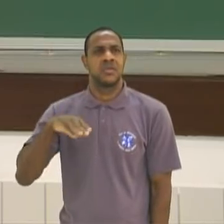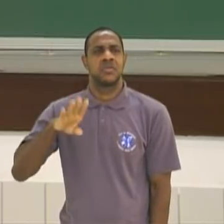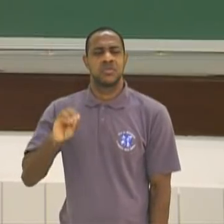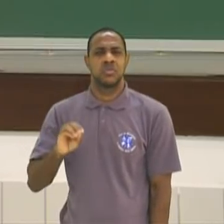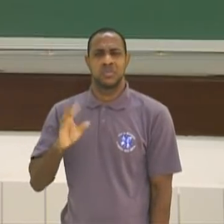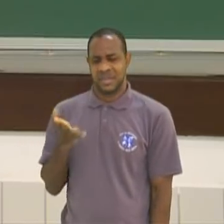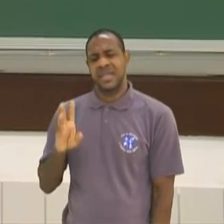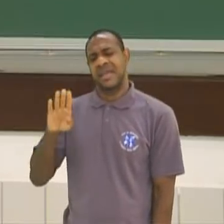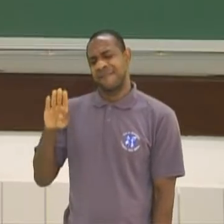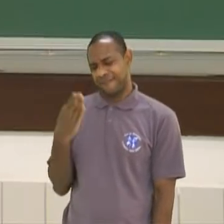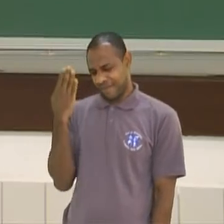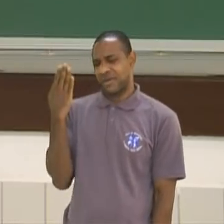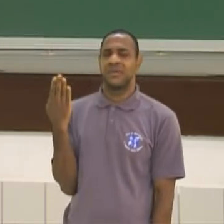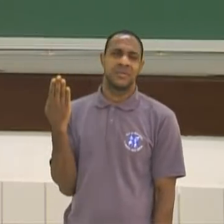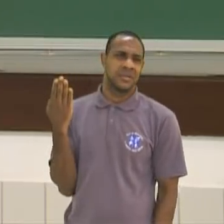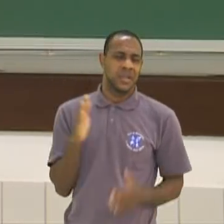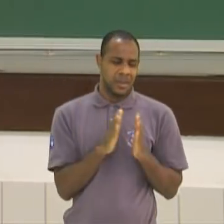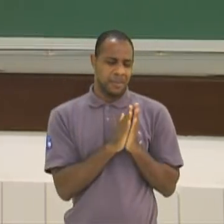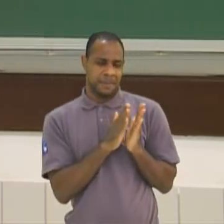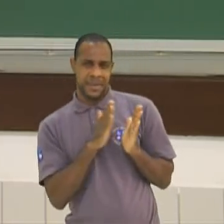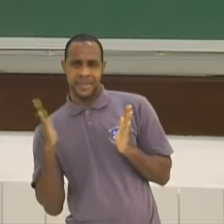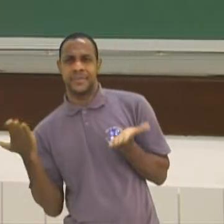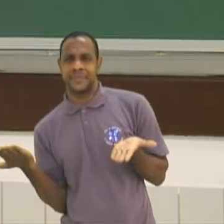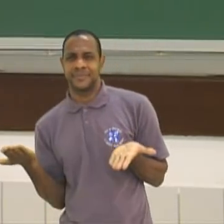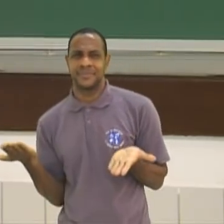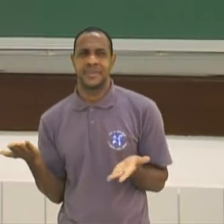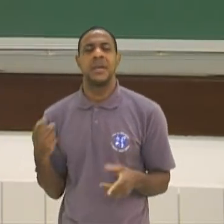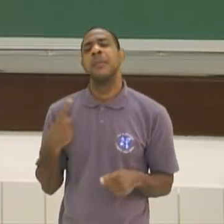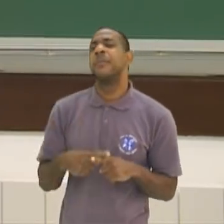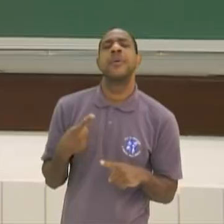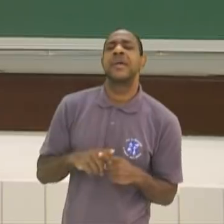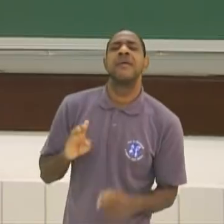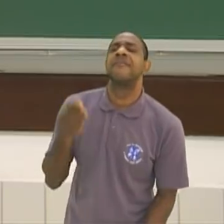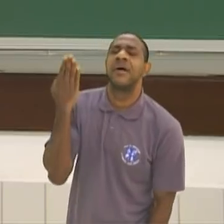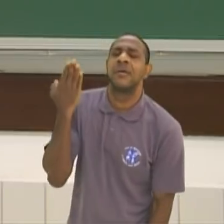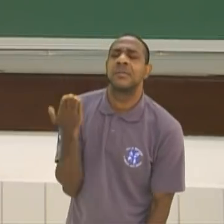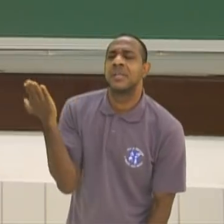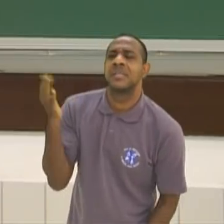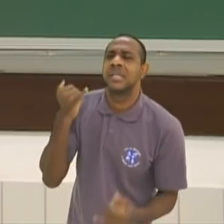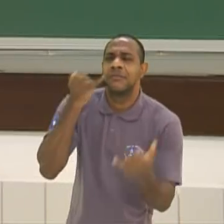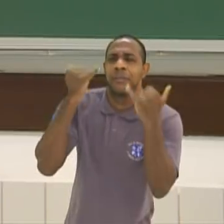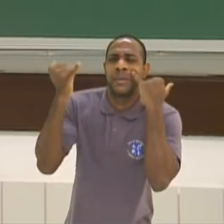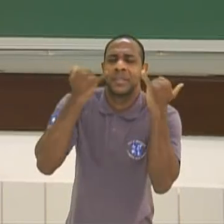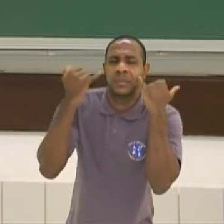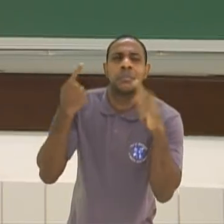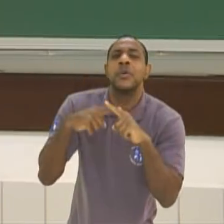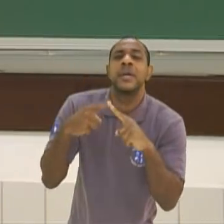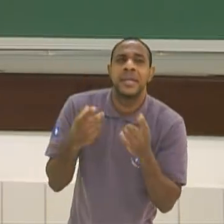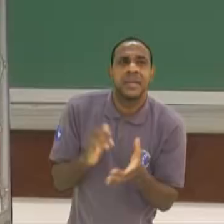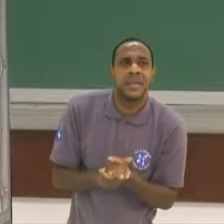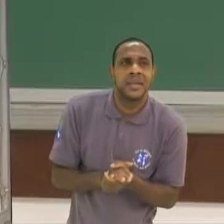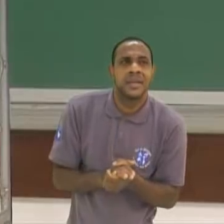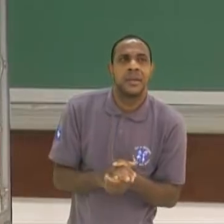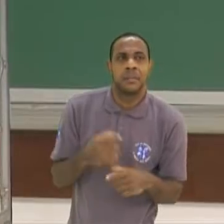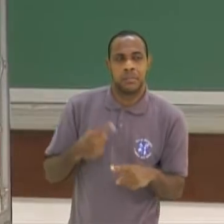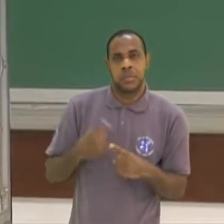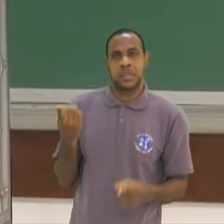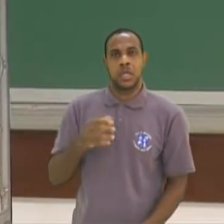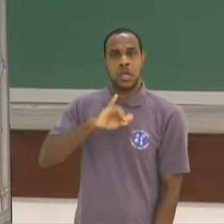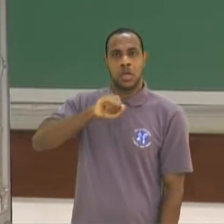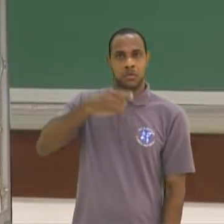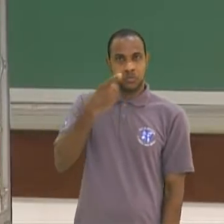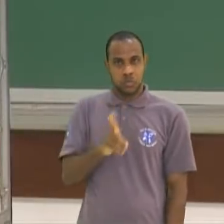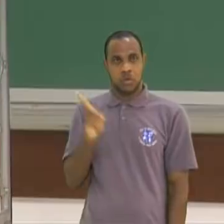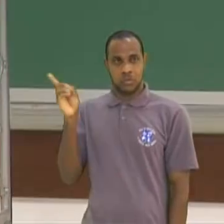essa frase, né, criança? Essa você matou de cara. Mas por que é falsa? Por quê? João Figueiredo